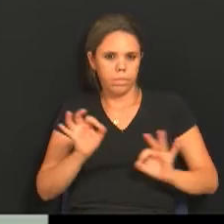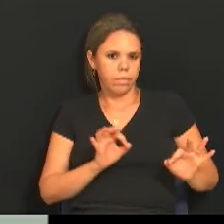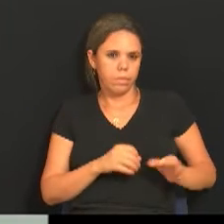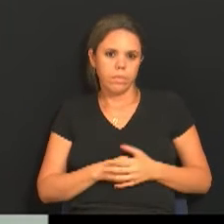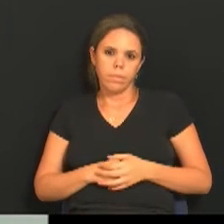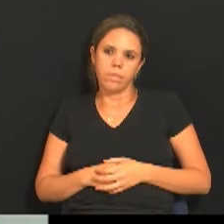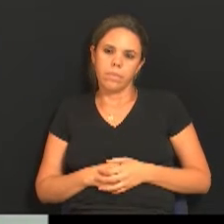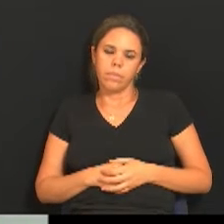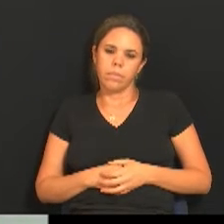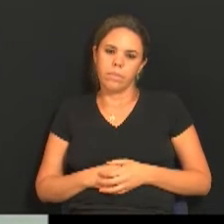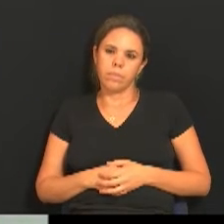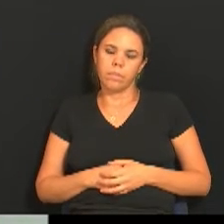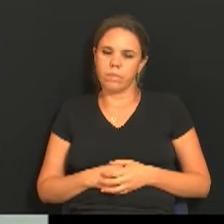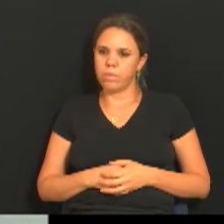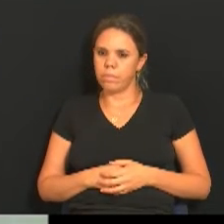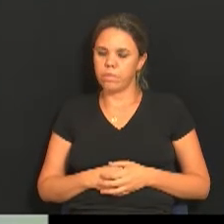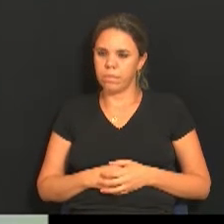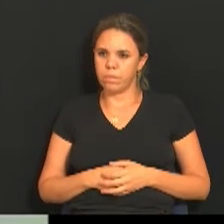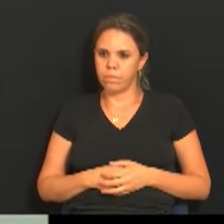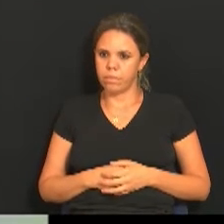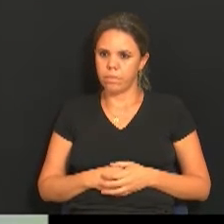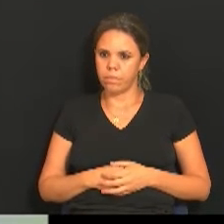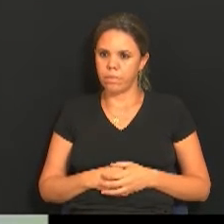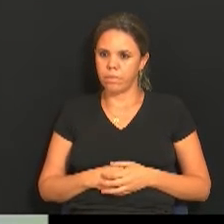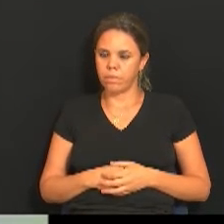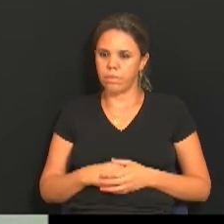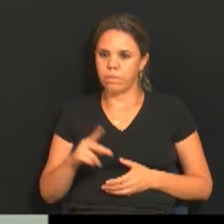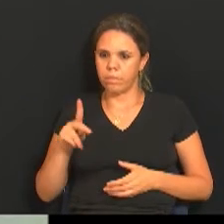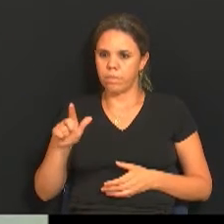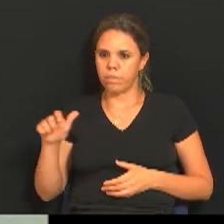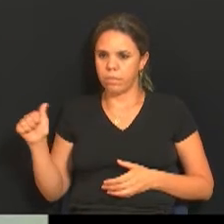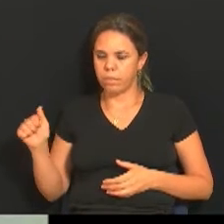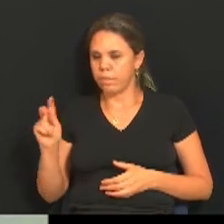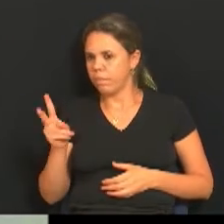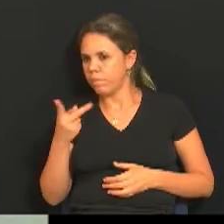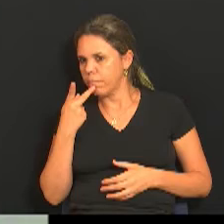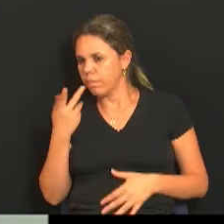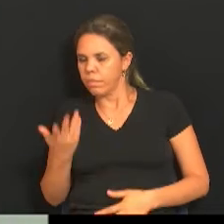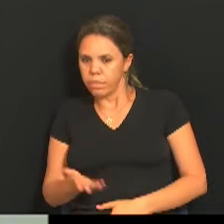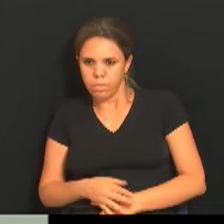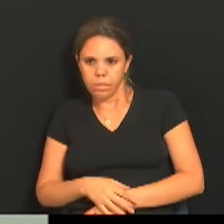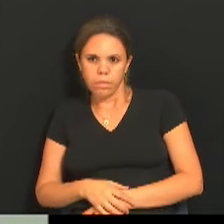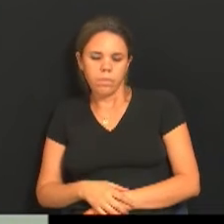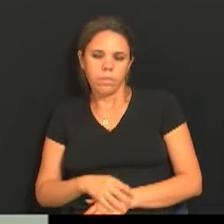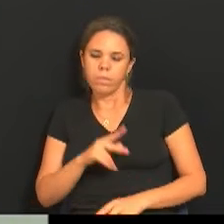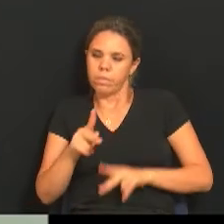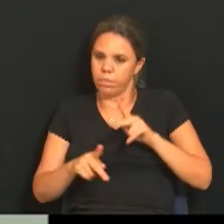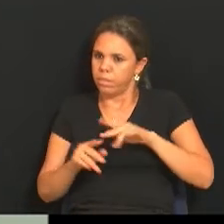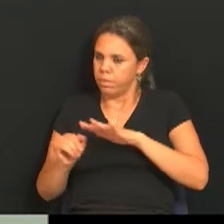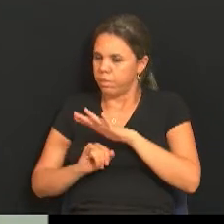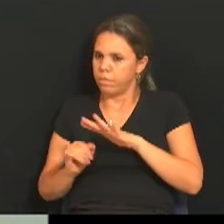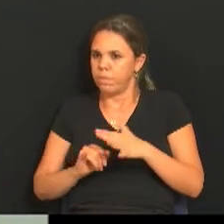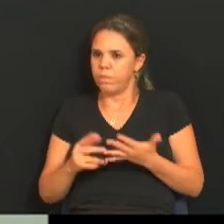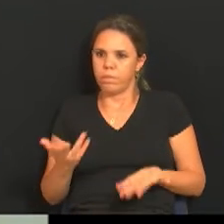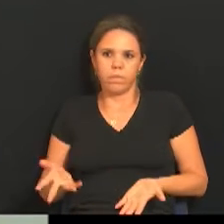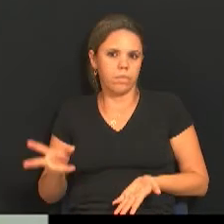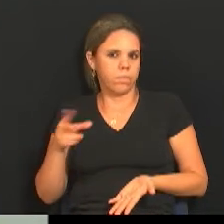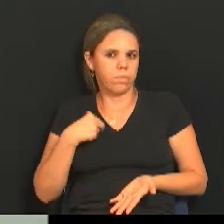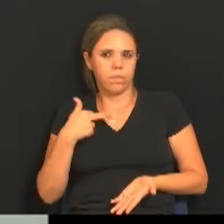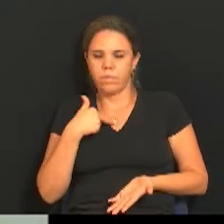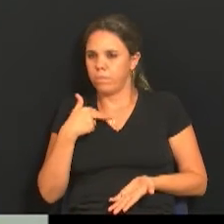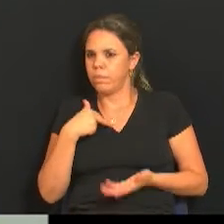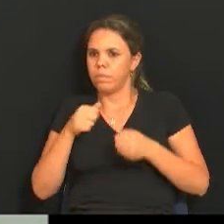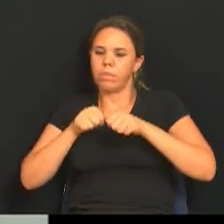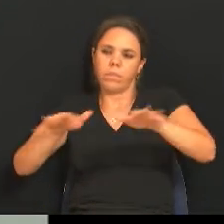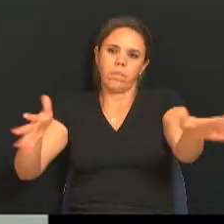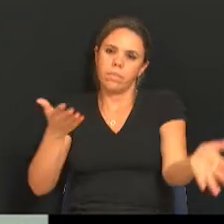E eu tenho falado, aí sou eu, Paula, acabo sempre falando muito isso. Pessoas, entidades falam, nossa, mas eu não vou poder mais